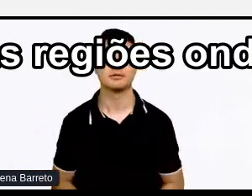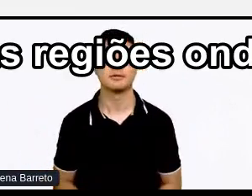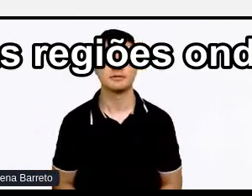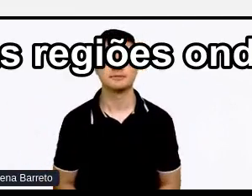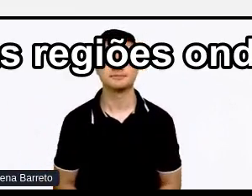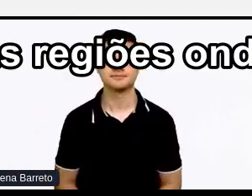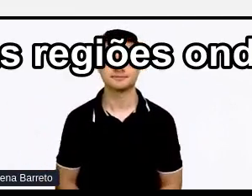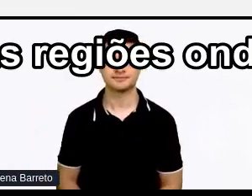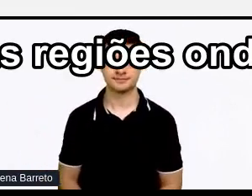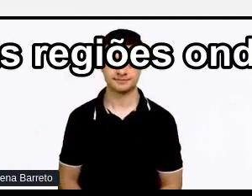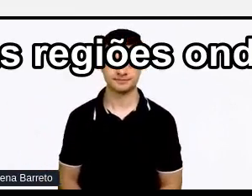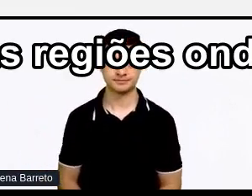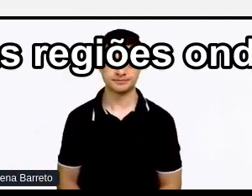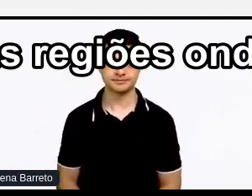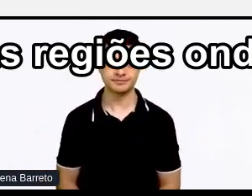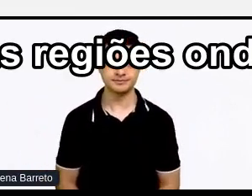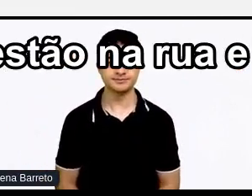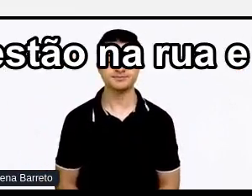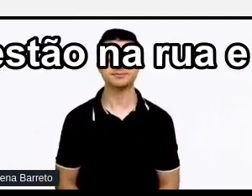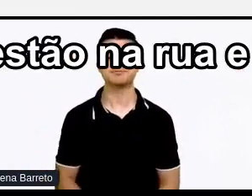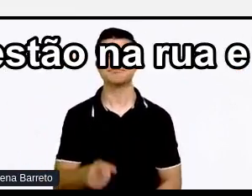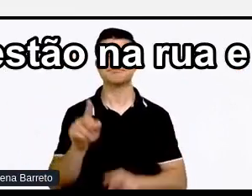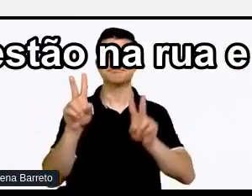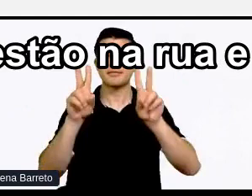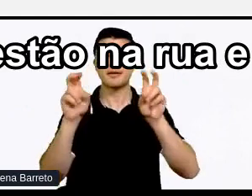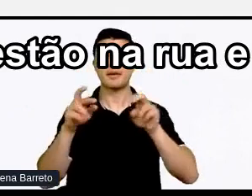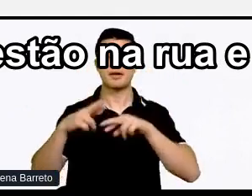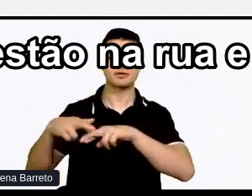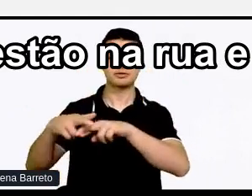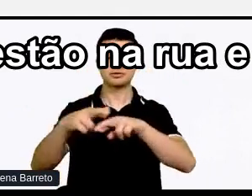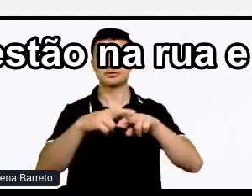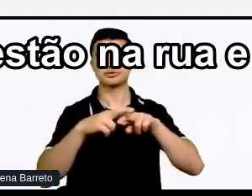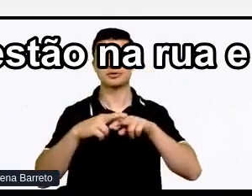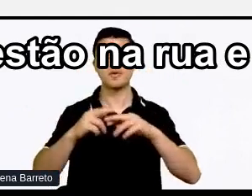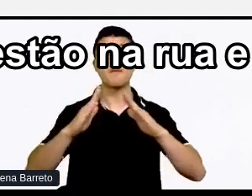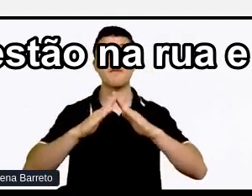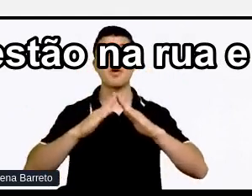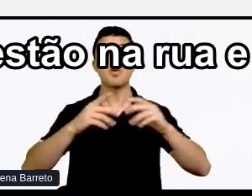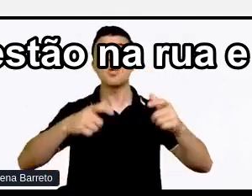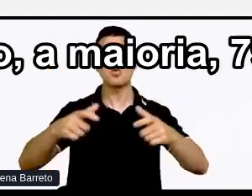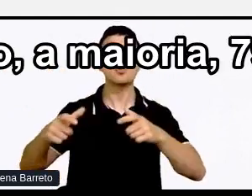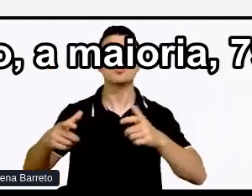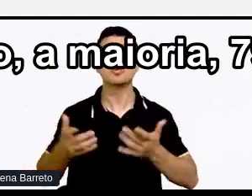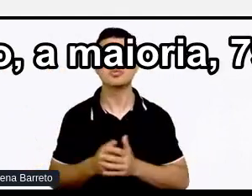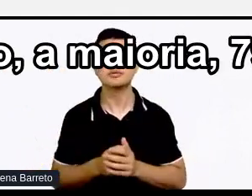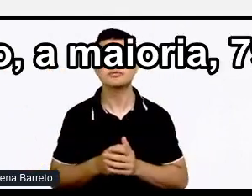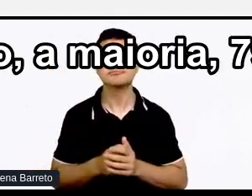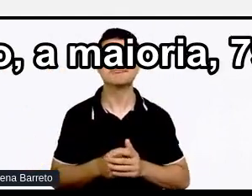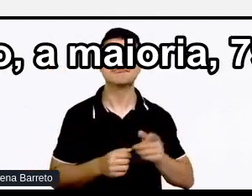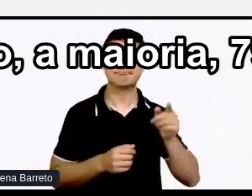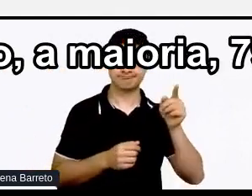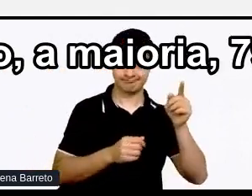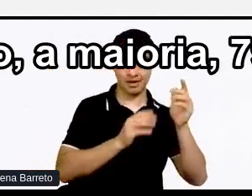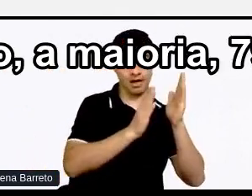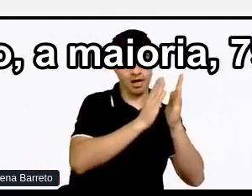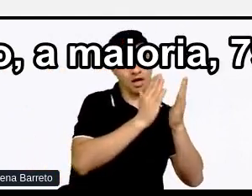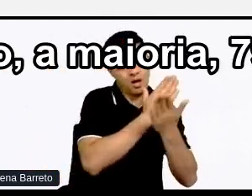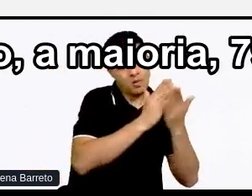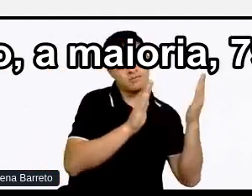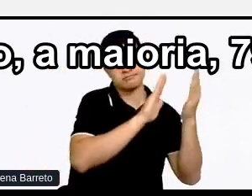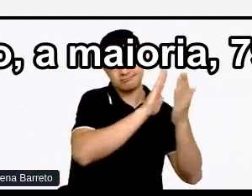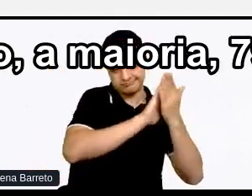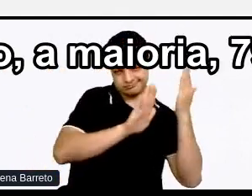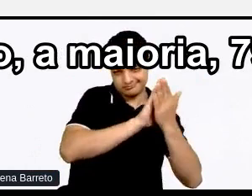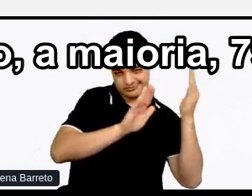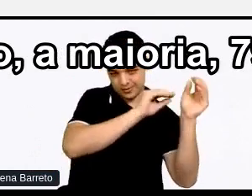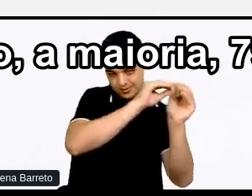Sobre as regiões, né, onde eles estão morando, alguns estão na rua e vêm para essas ONGs, alguns estão, né, a